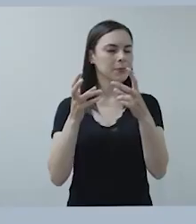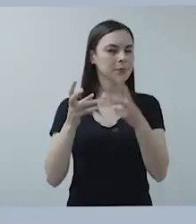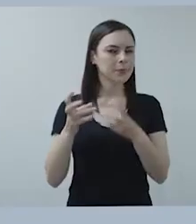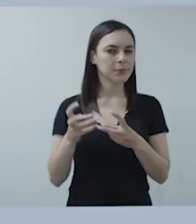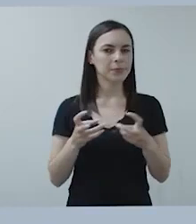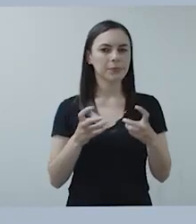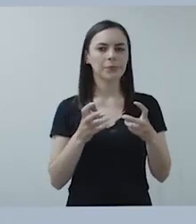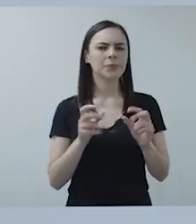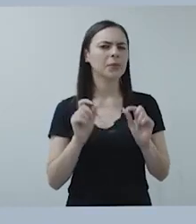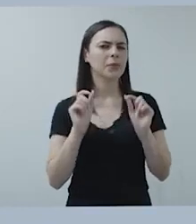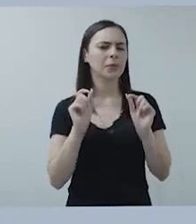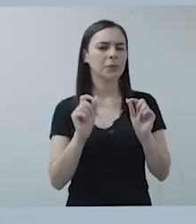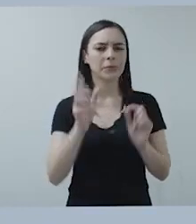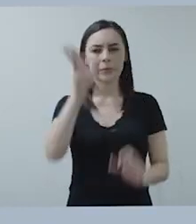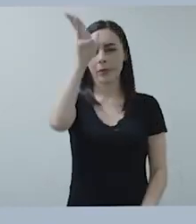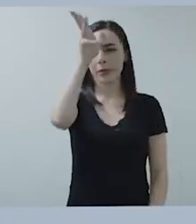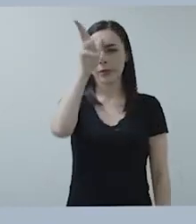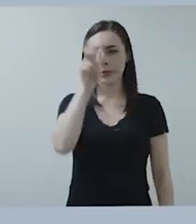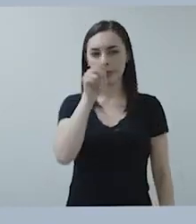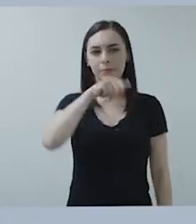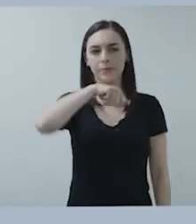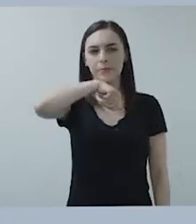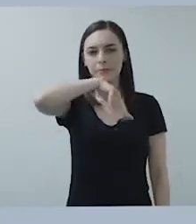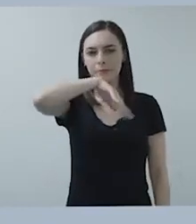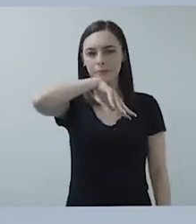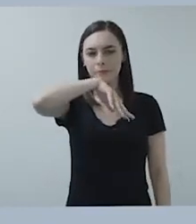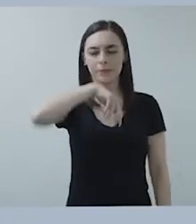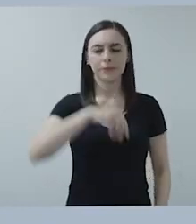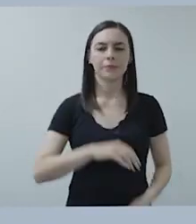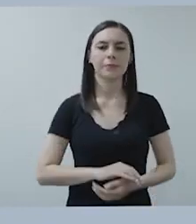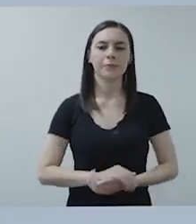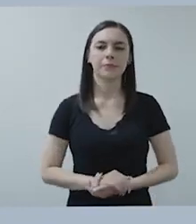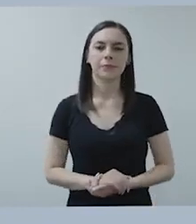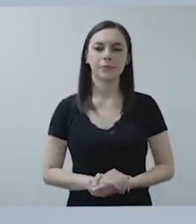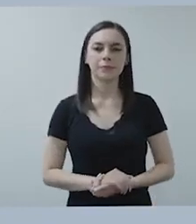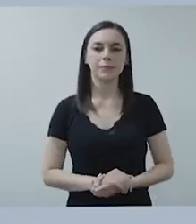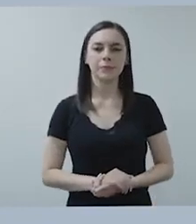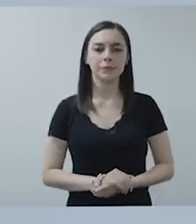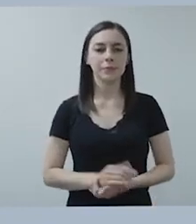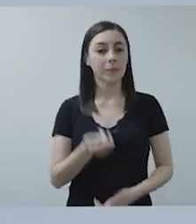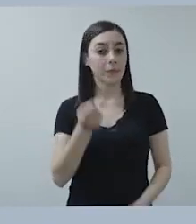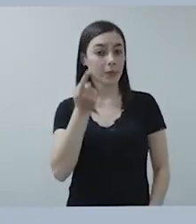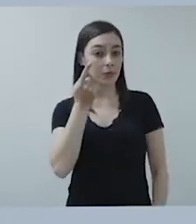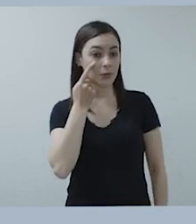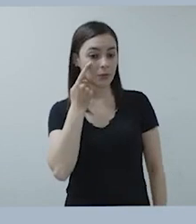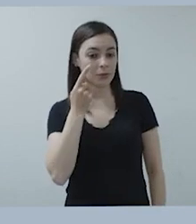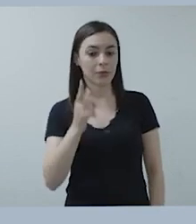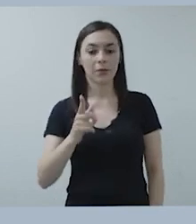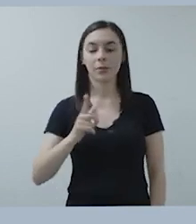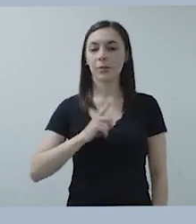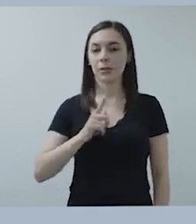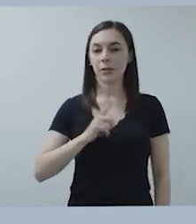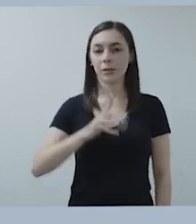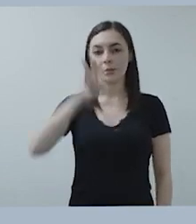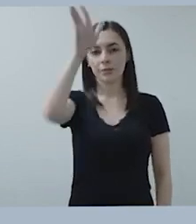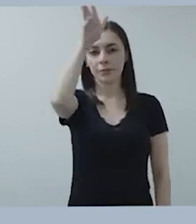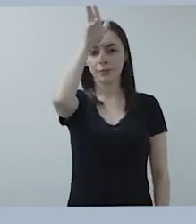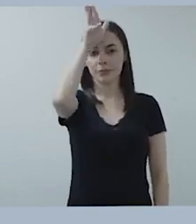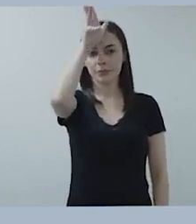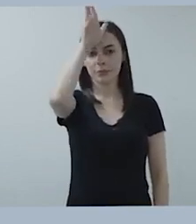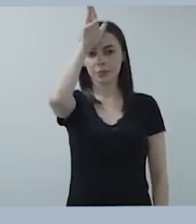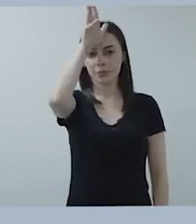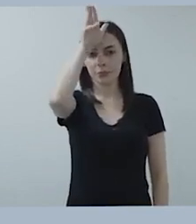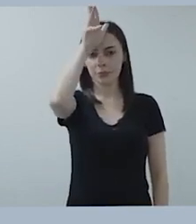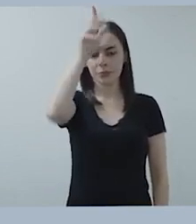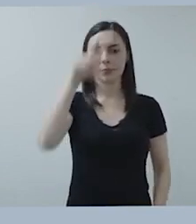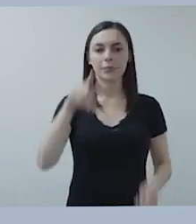de um galo. Vejam só, o galo tem a crista, tem